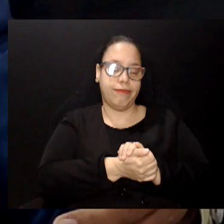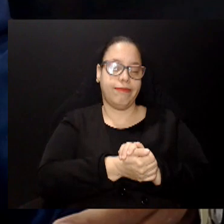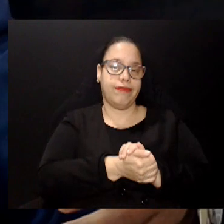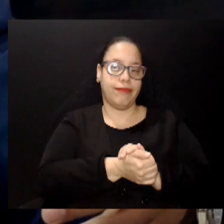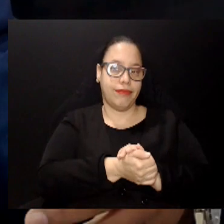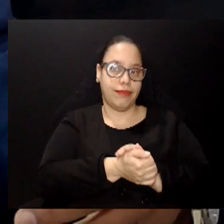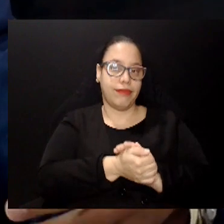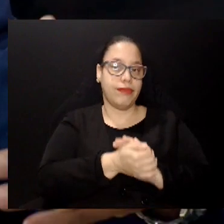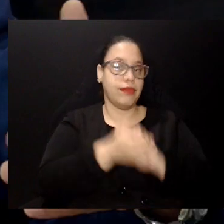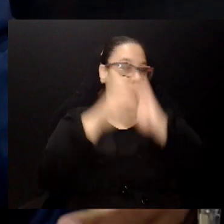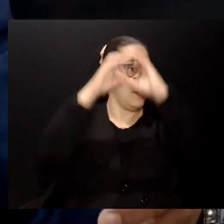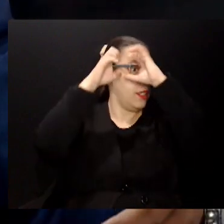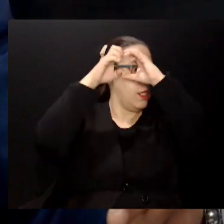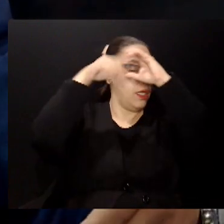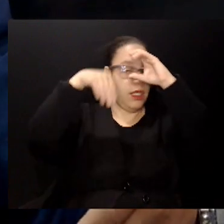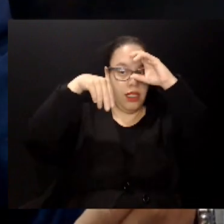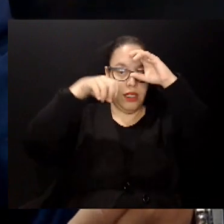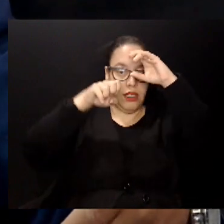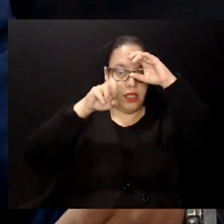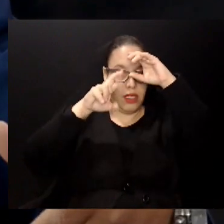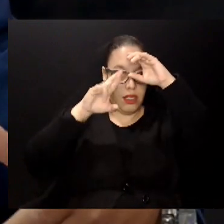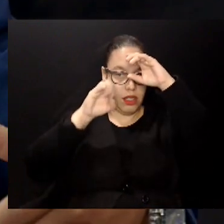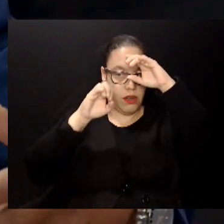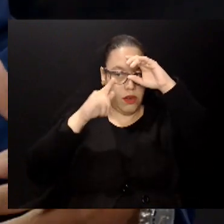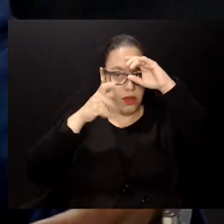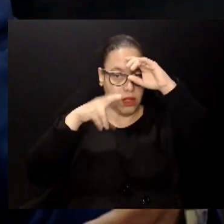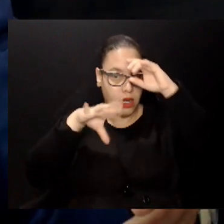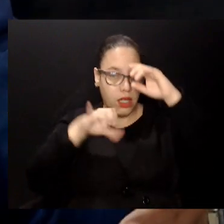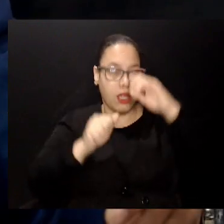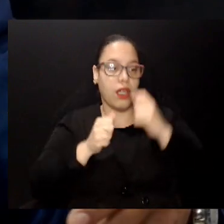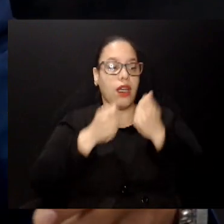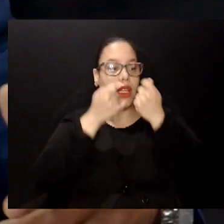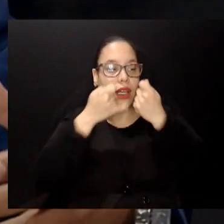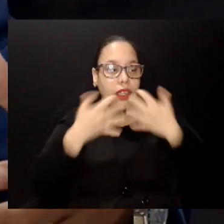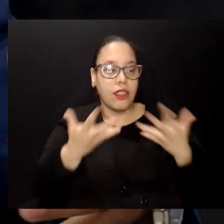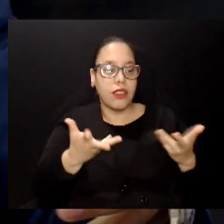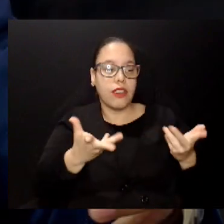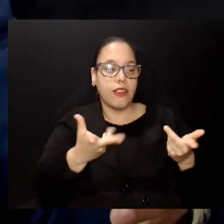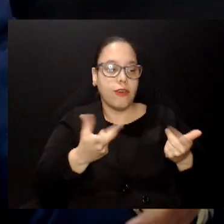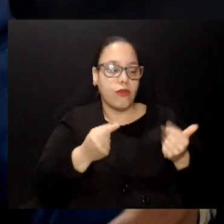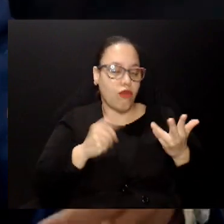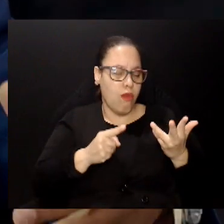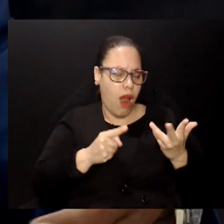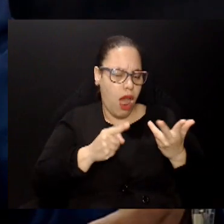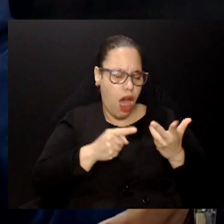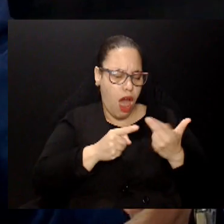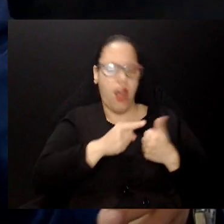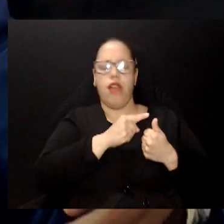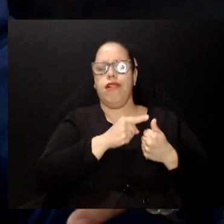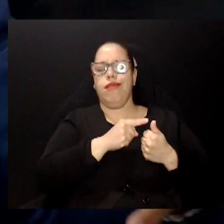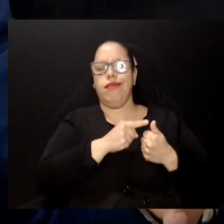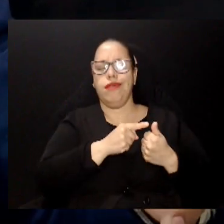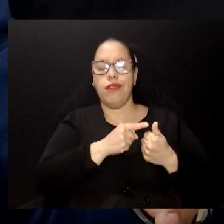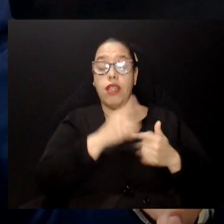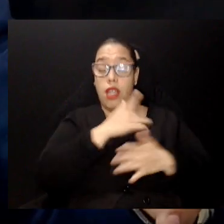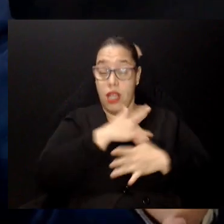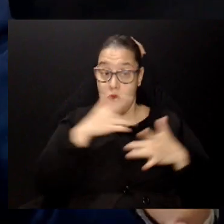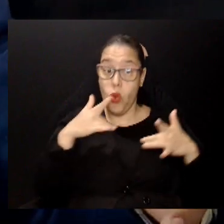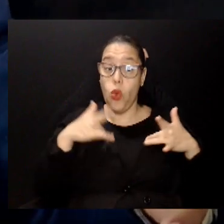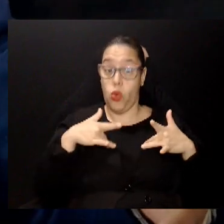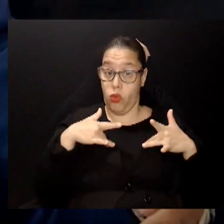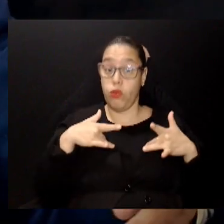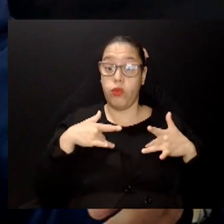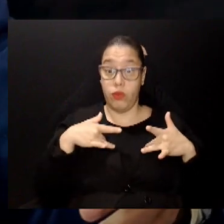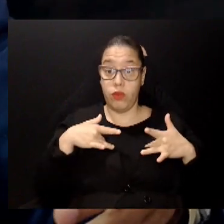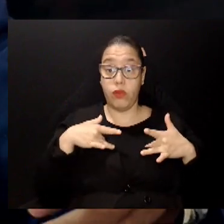neurociência, ela é tão maravilhosa que todas as abordagens da saúde acabam indo nesse